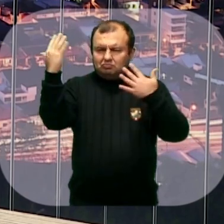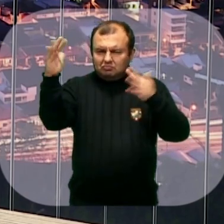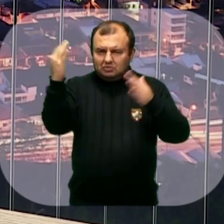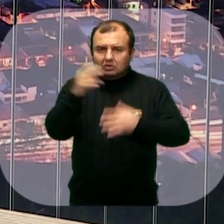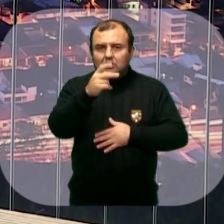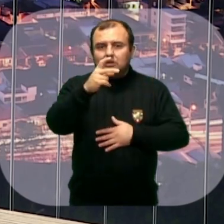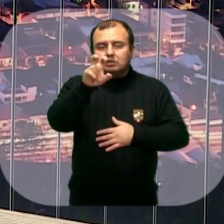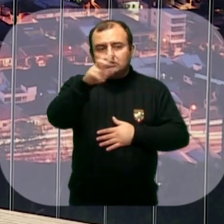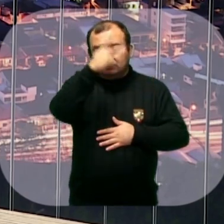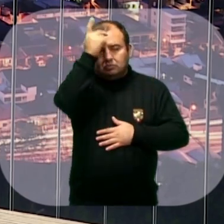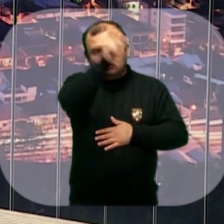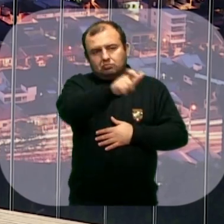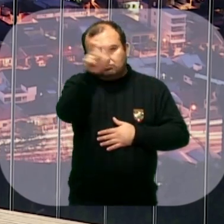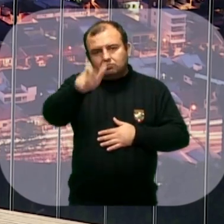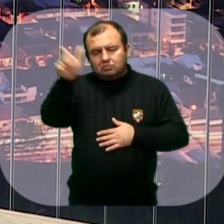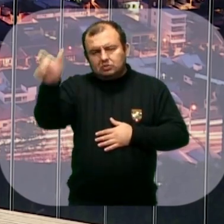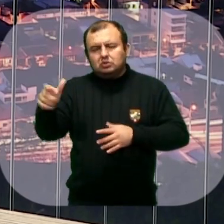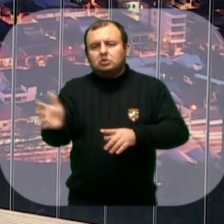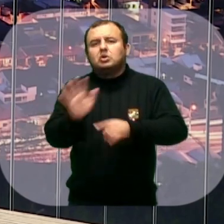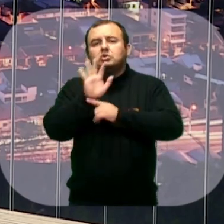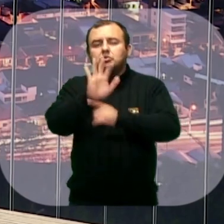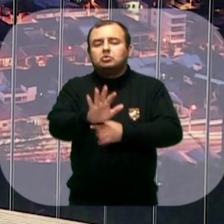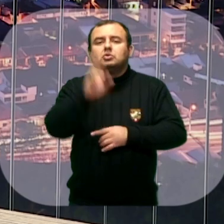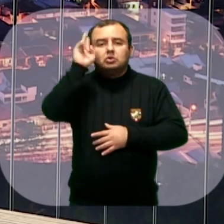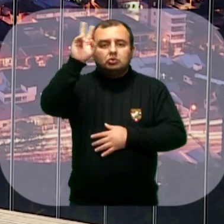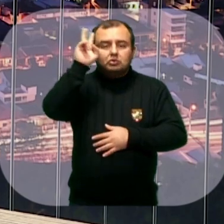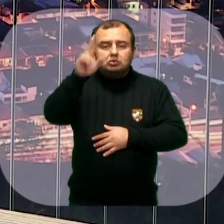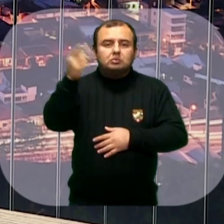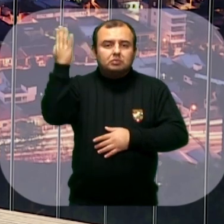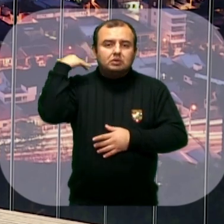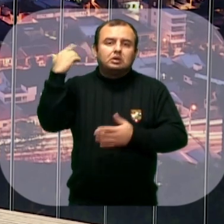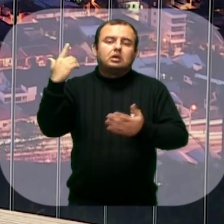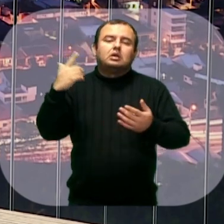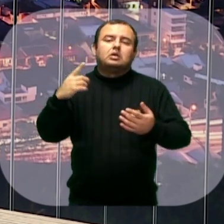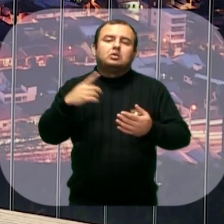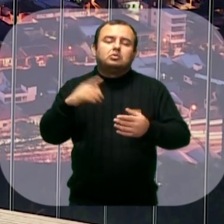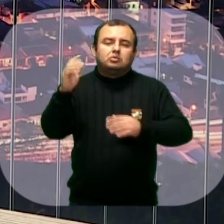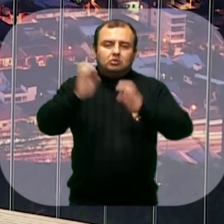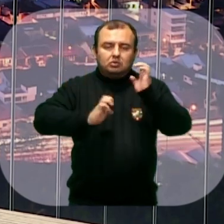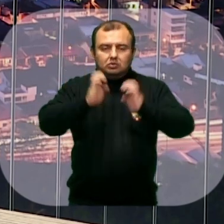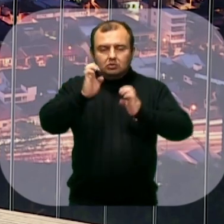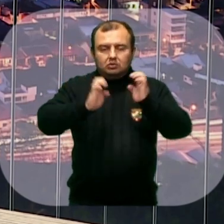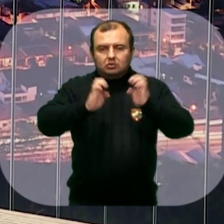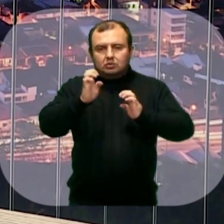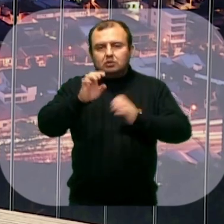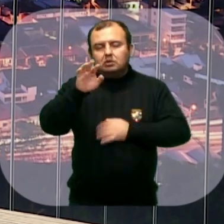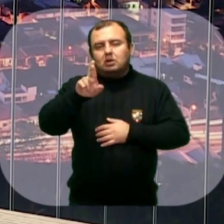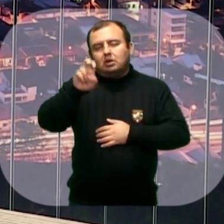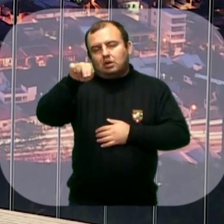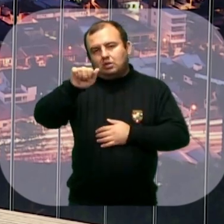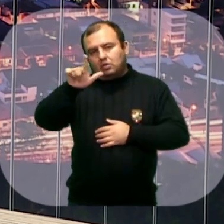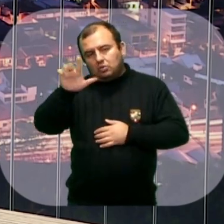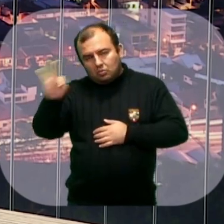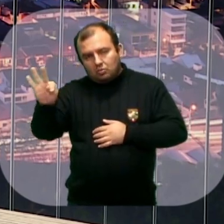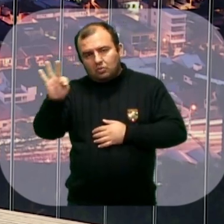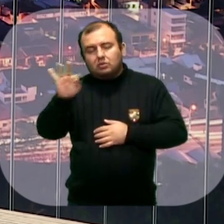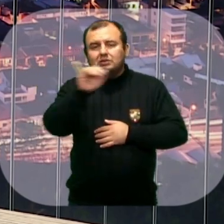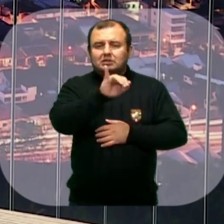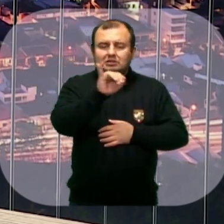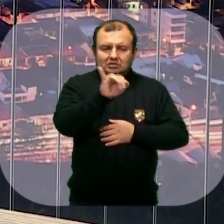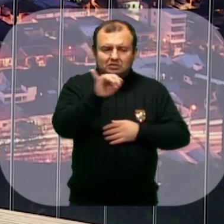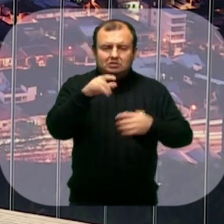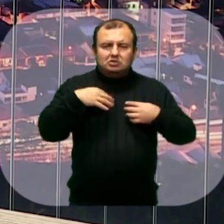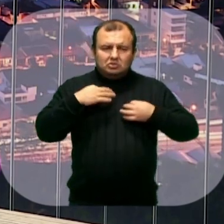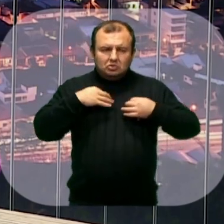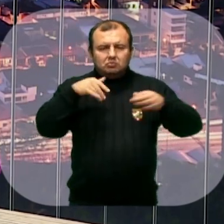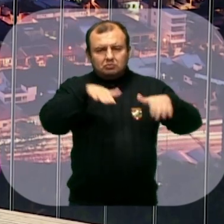5 personalidades que colaboraram na história da antiga fábrica de tecidos da indústria Renault, que se transformou em um local